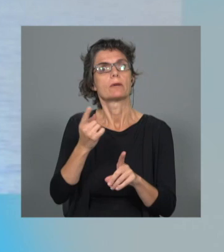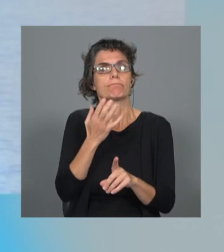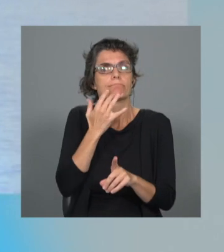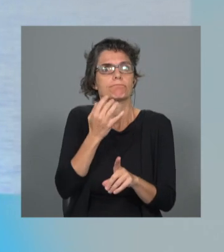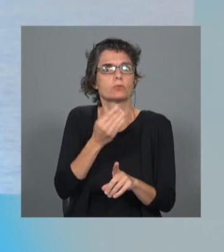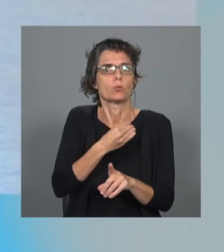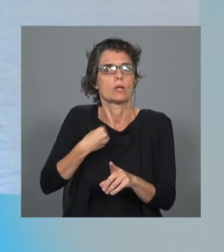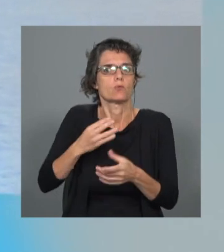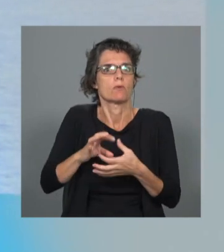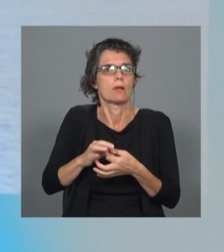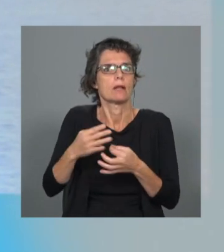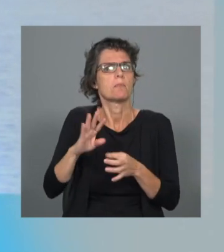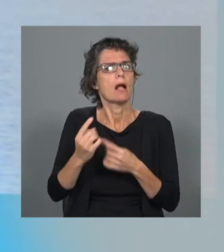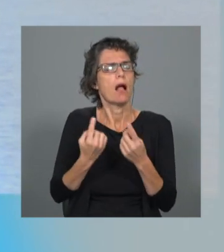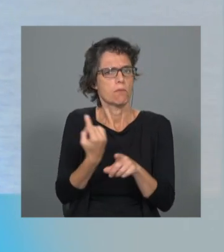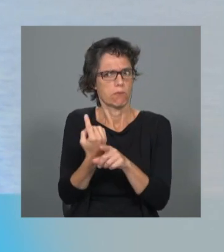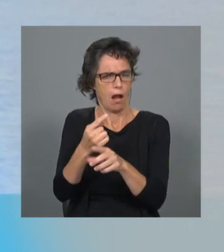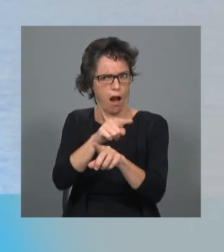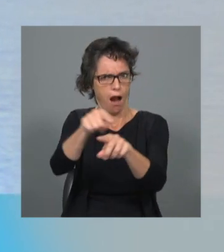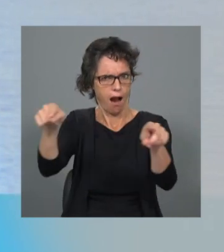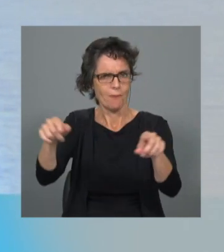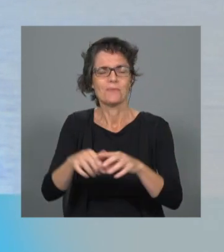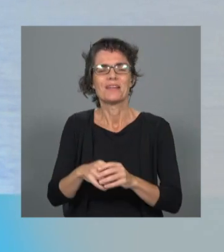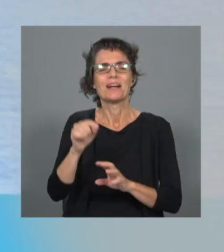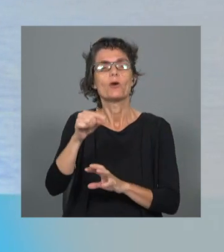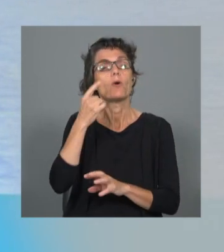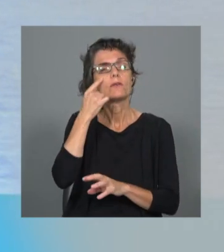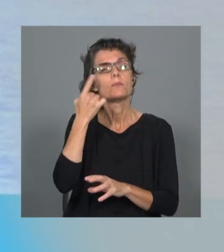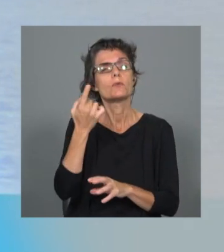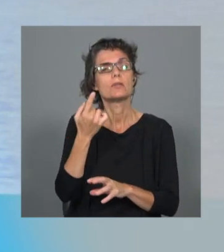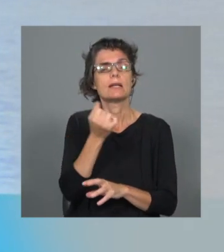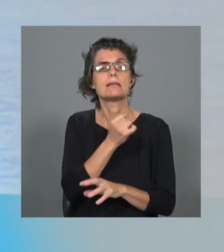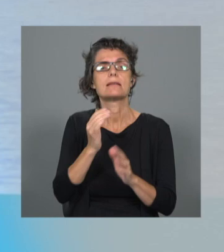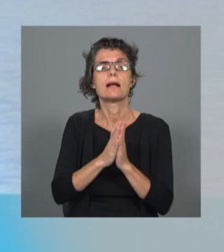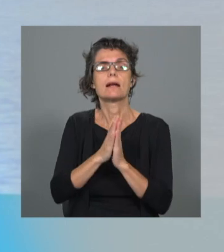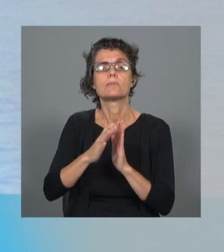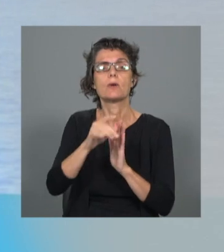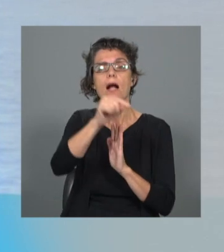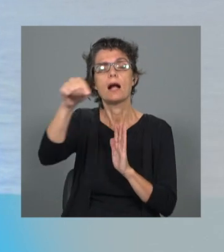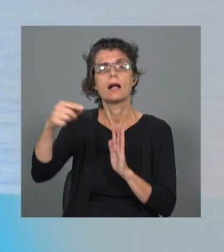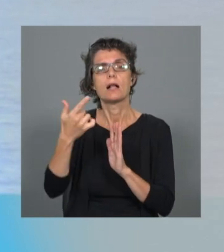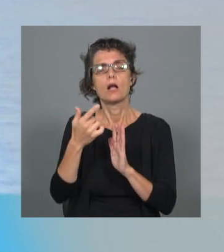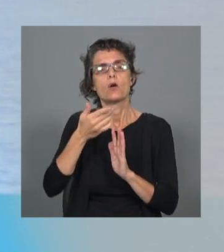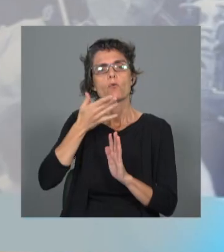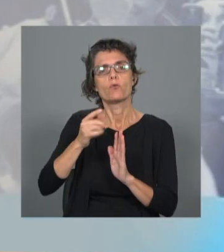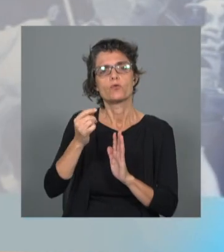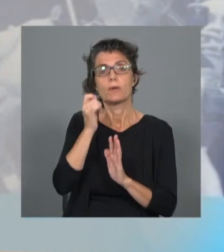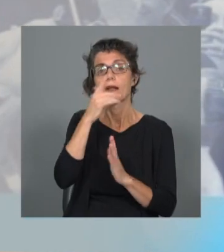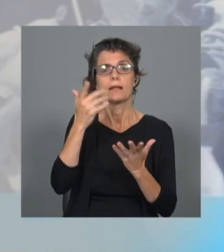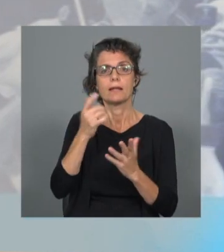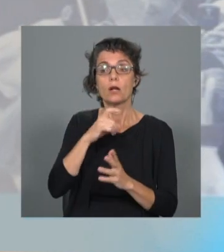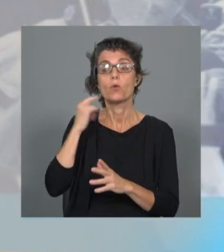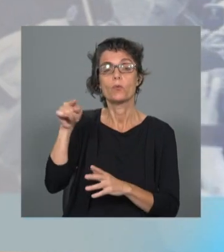também já permite algumas iniciativas. Hoje vamos tomar o pulso às paróquias com a experiência de um pároco, o padre